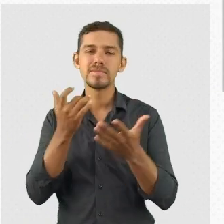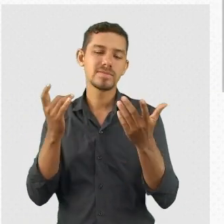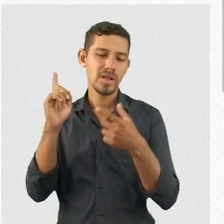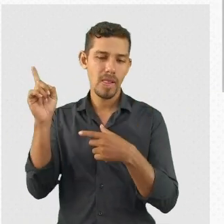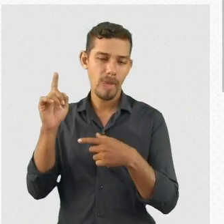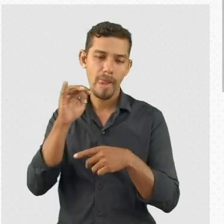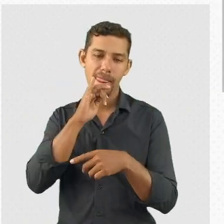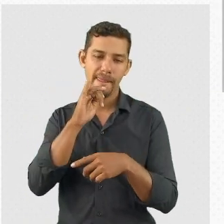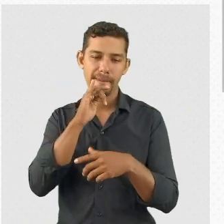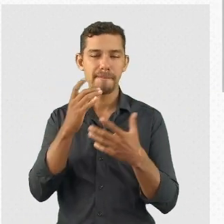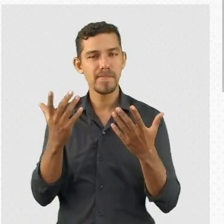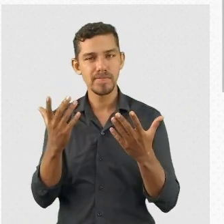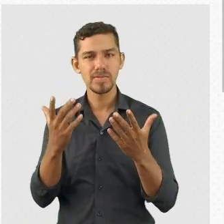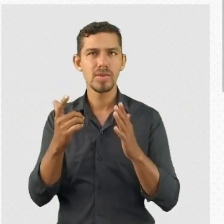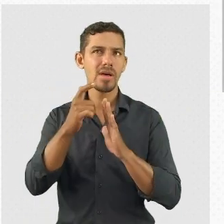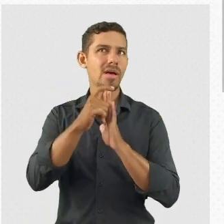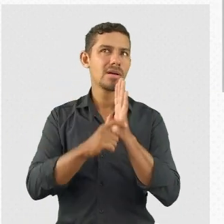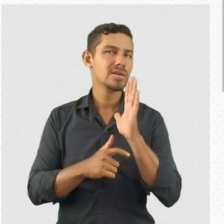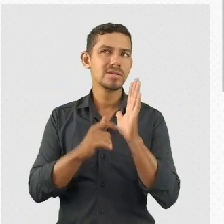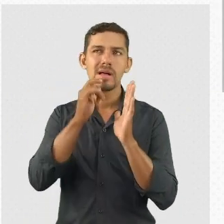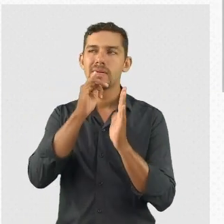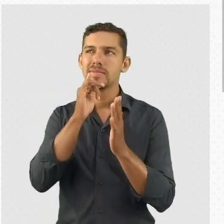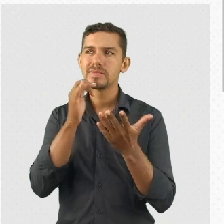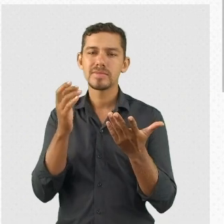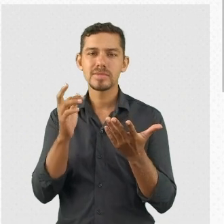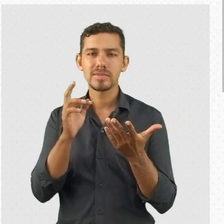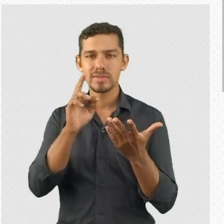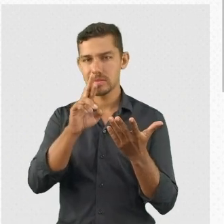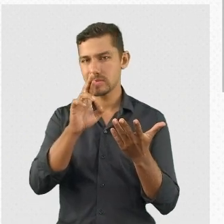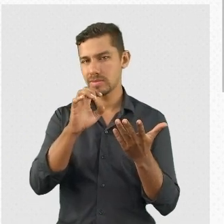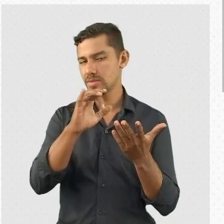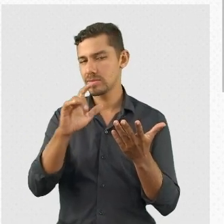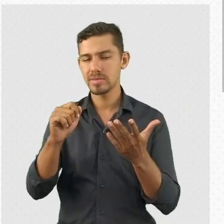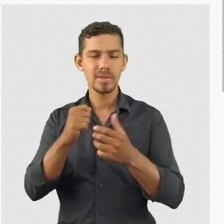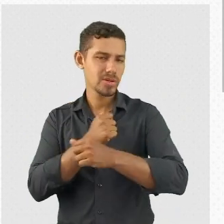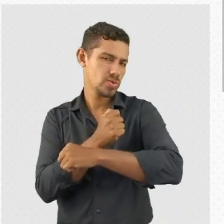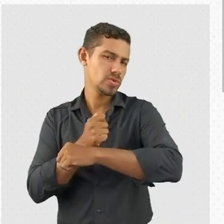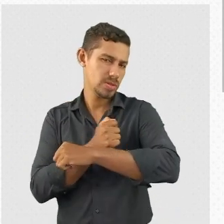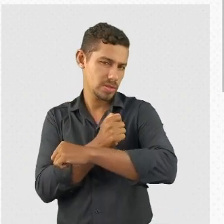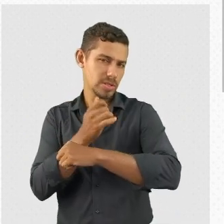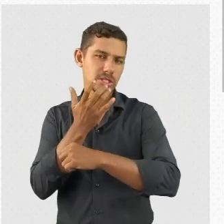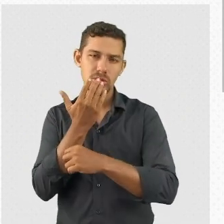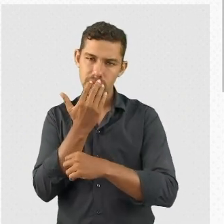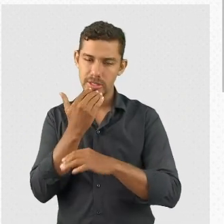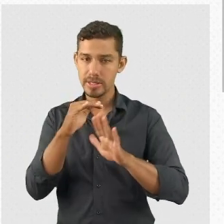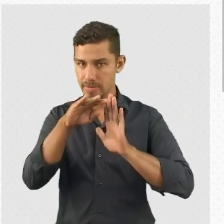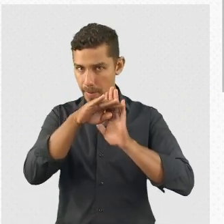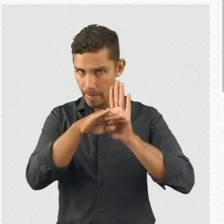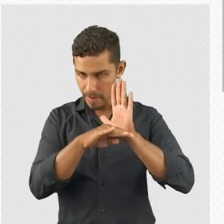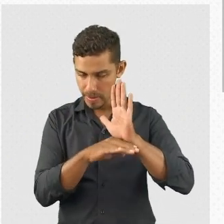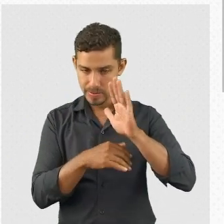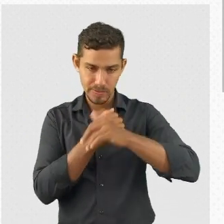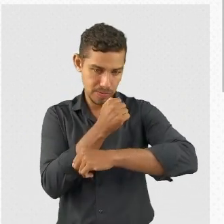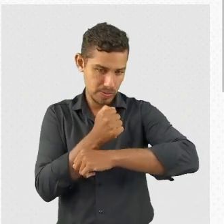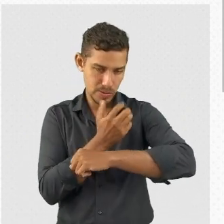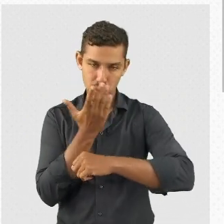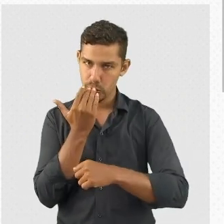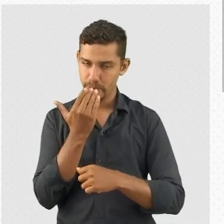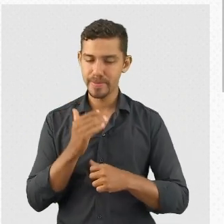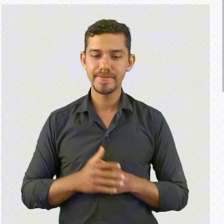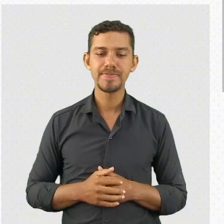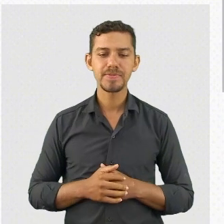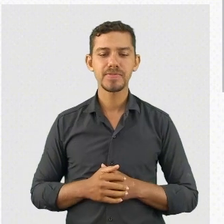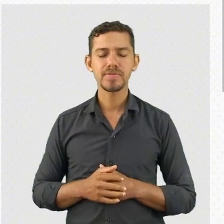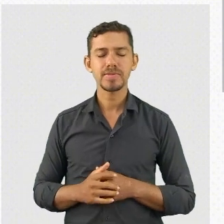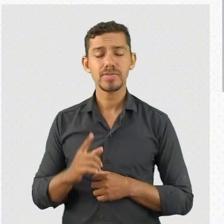nesse conceito de receita num contexto de cozinha, tá? De gastronomia. E aí a gente vem acompanhado